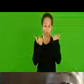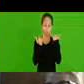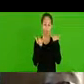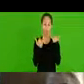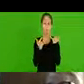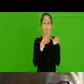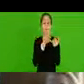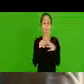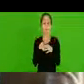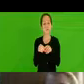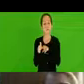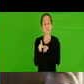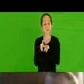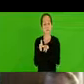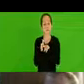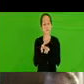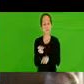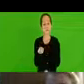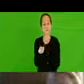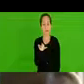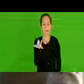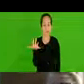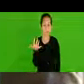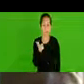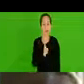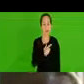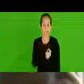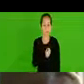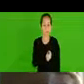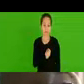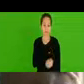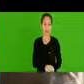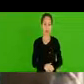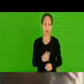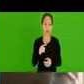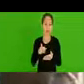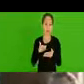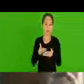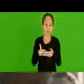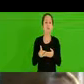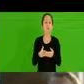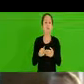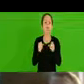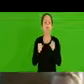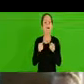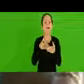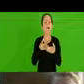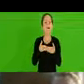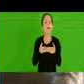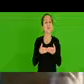chamadas pesquisa quantitativa, mas ela se aproxima e ela pode continuar se aproximando, por que não?